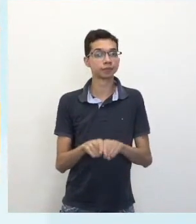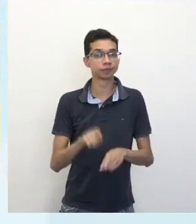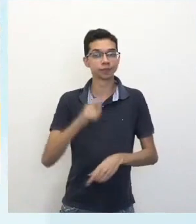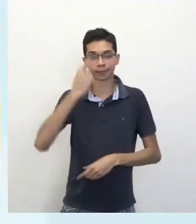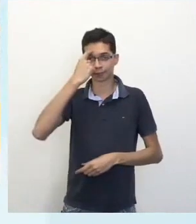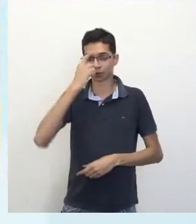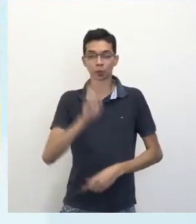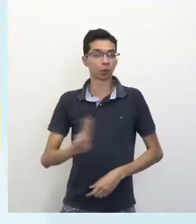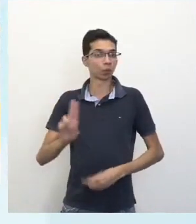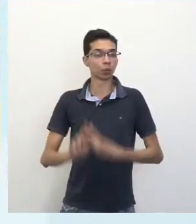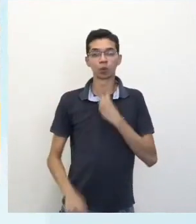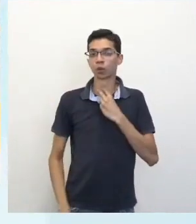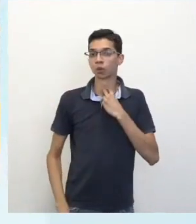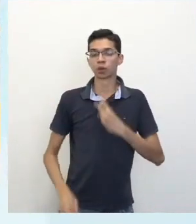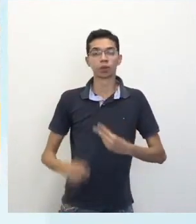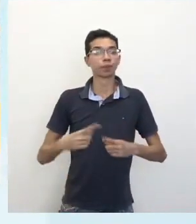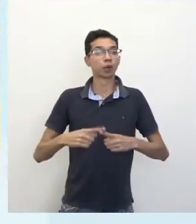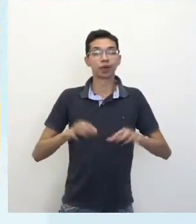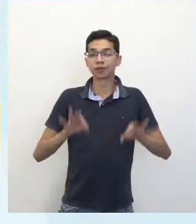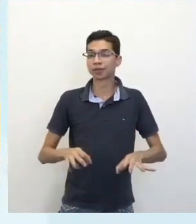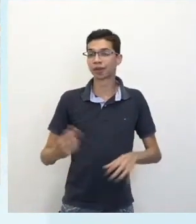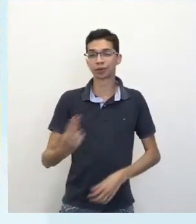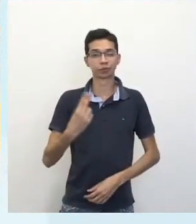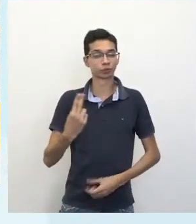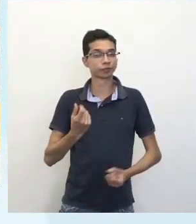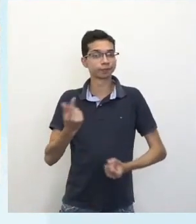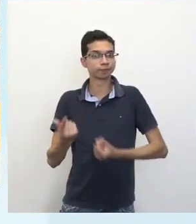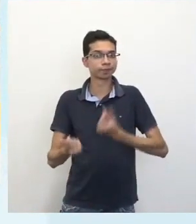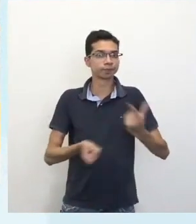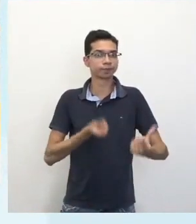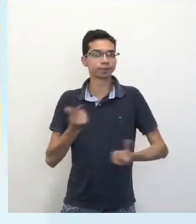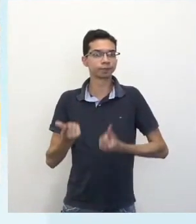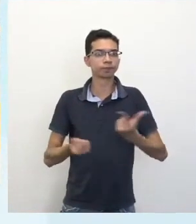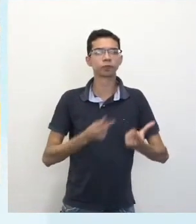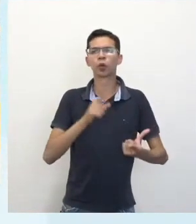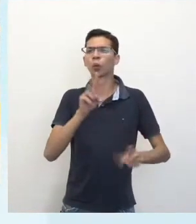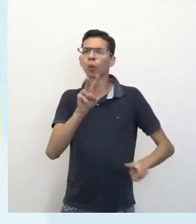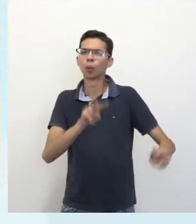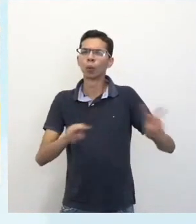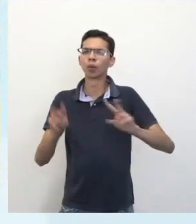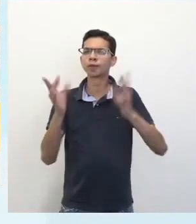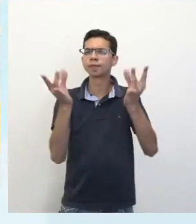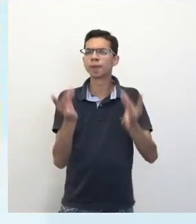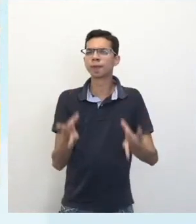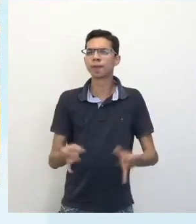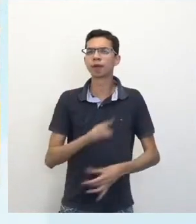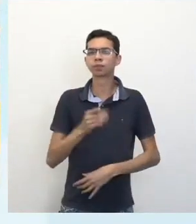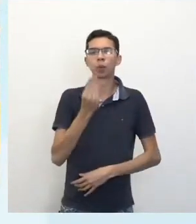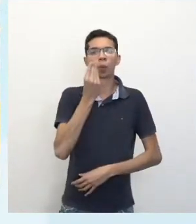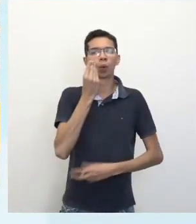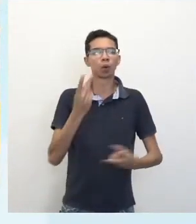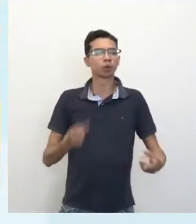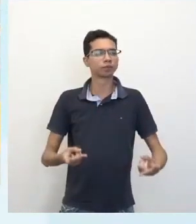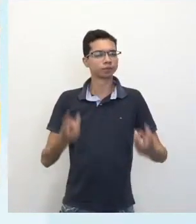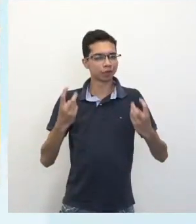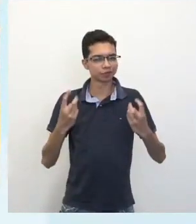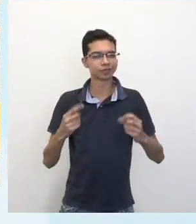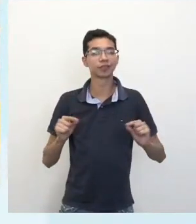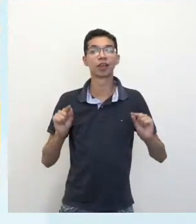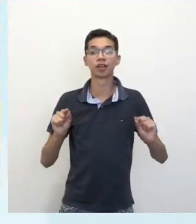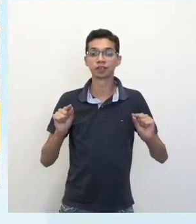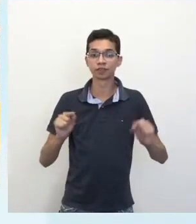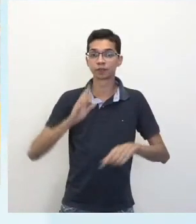não devem ser utilizadas de forma alguma, porque não vai dar certo, né? Então, após um olhar assim mais acurado, a gente vai observar o que apresenta